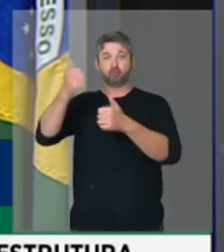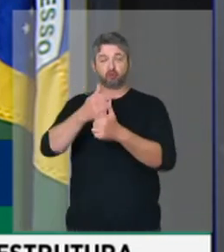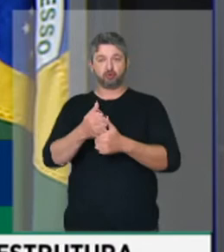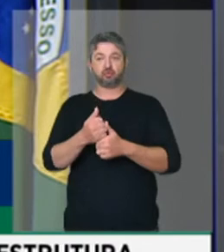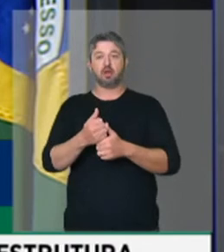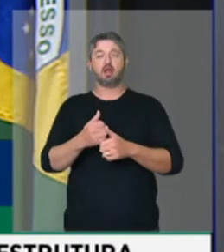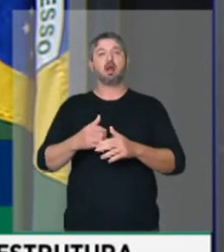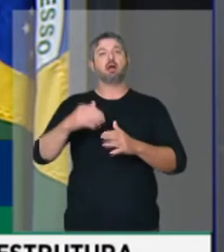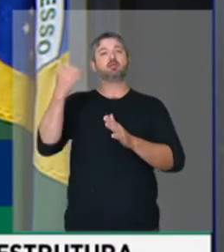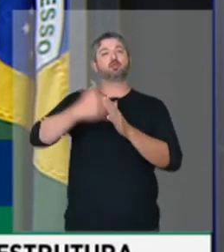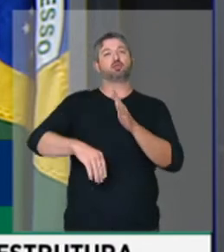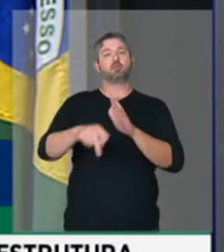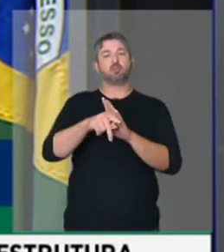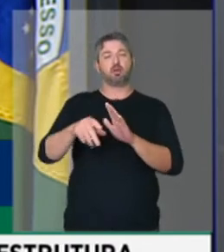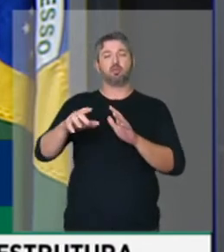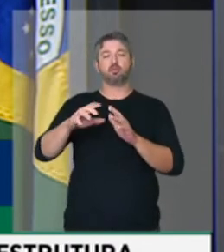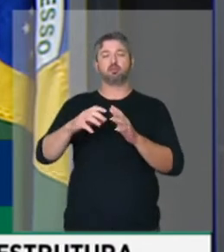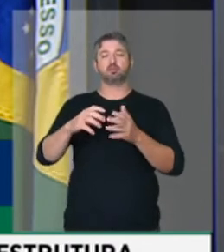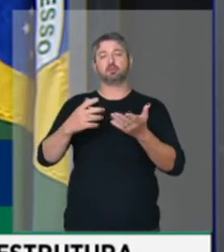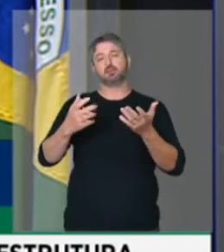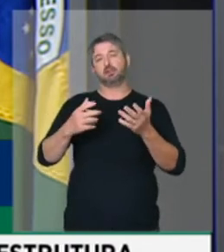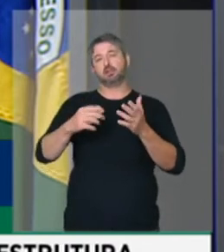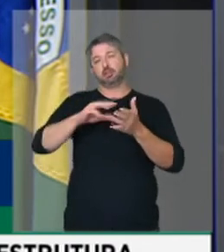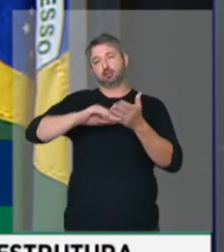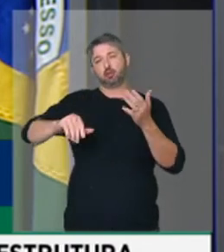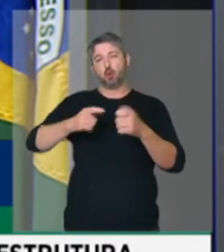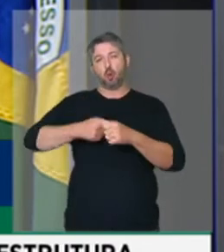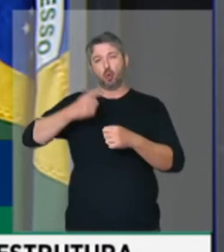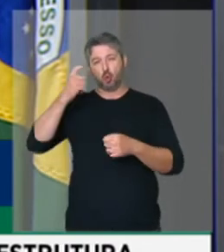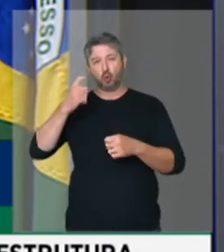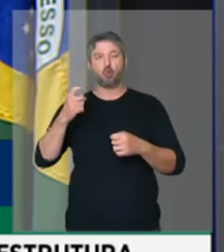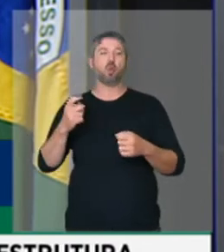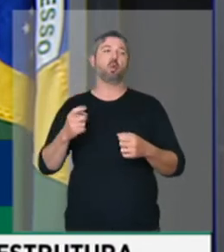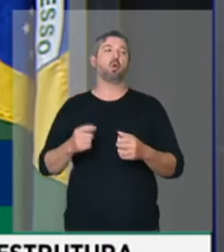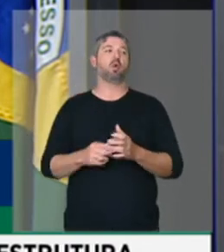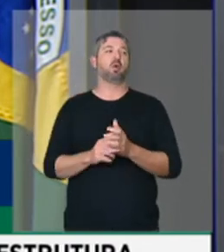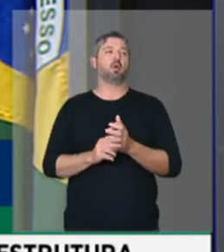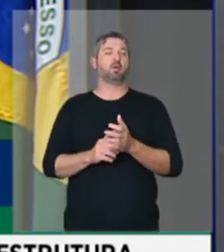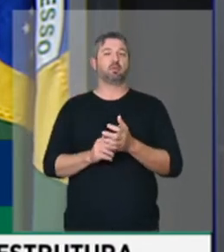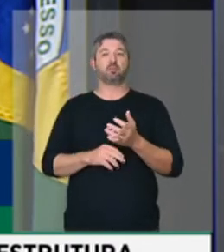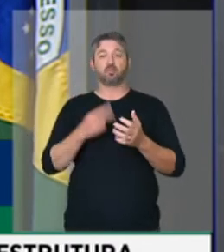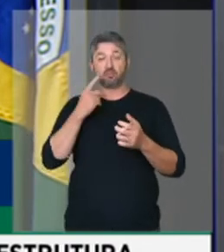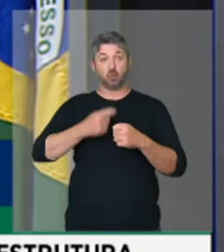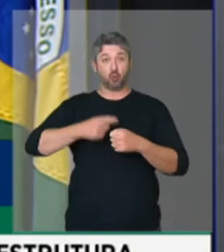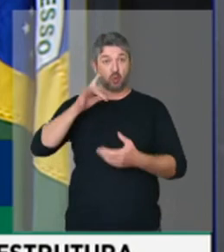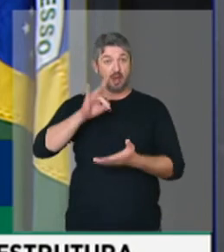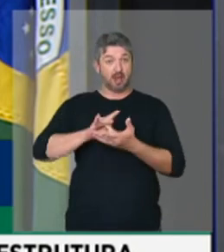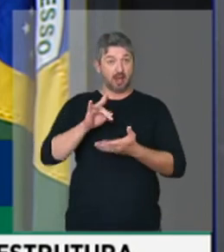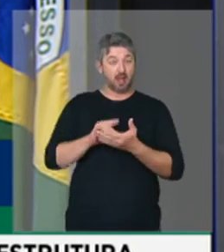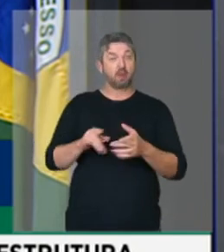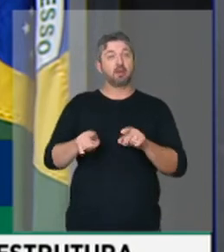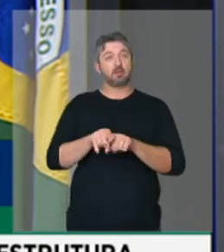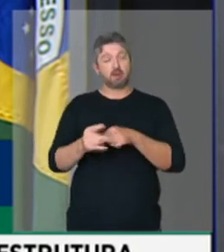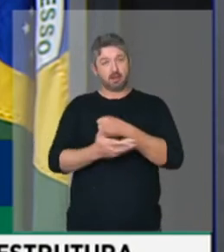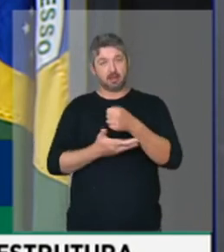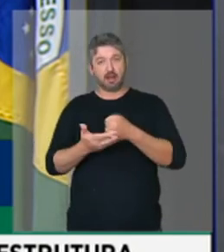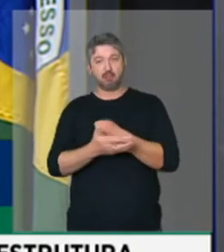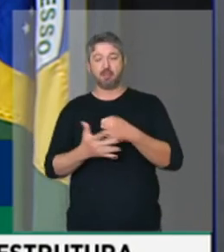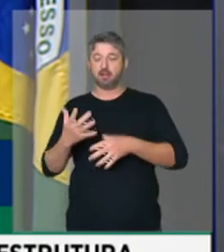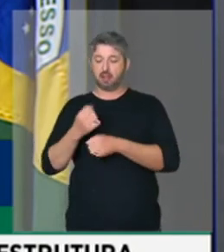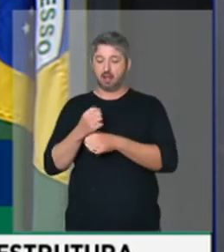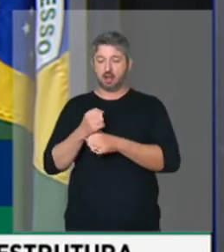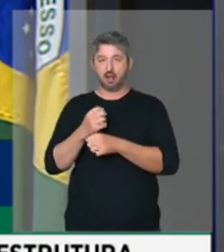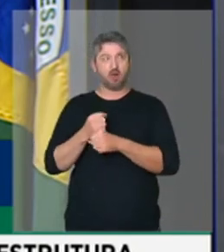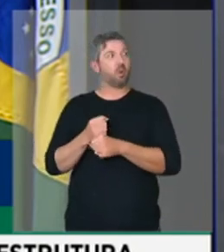de receita advinda da exclusão do lucro na determinação do lucro real e da base de cálculo